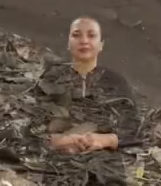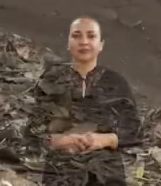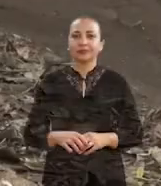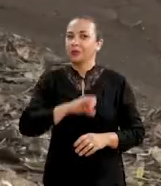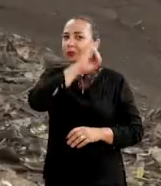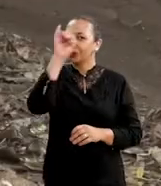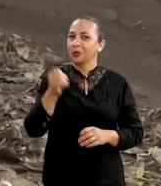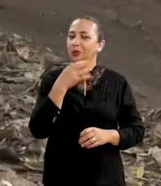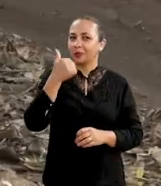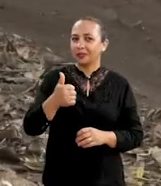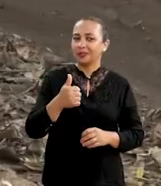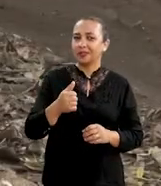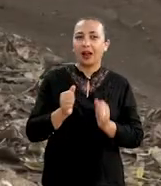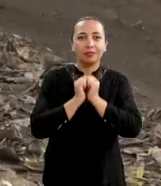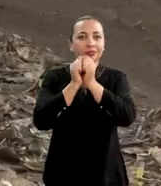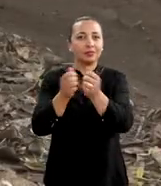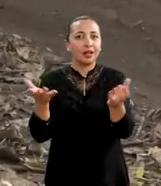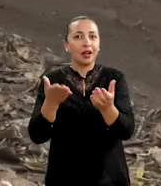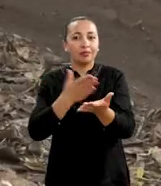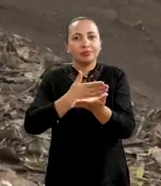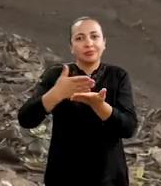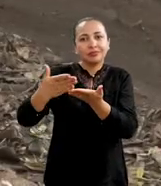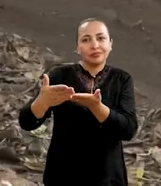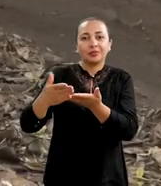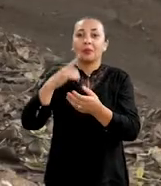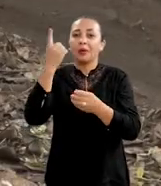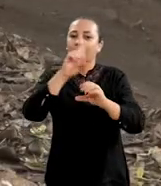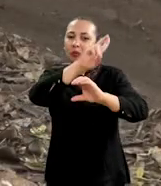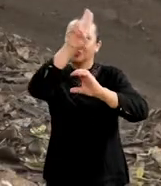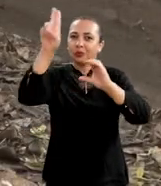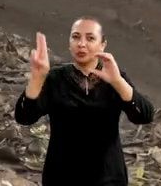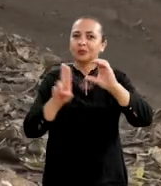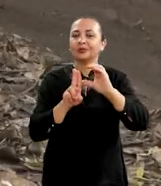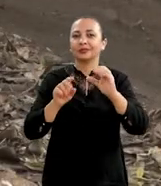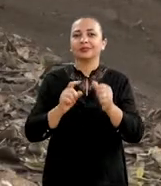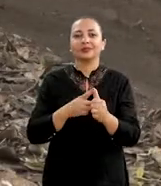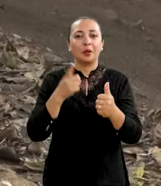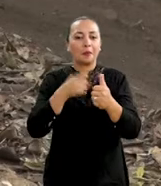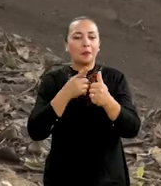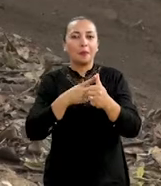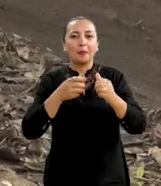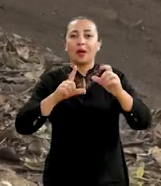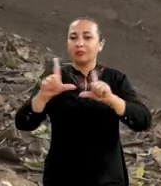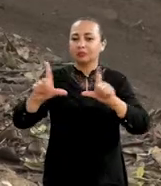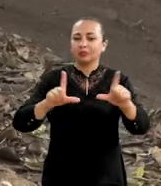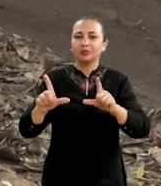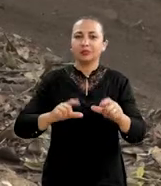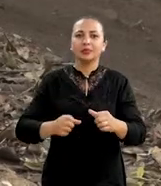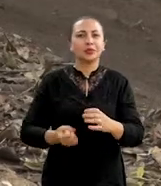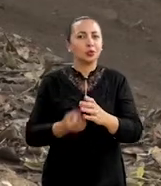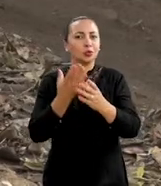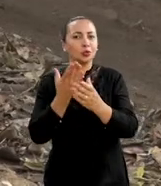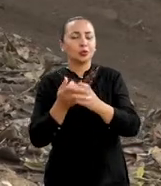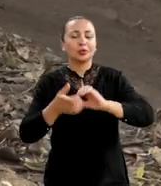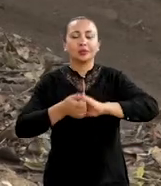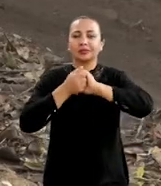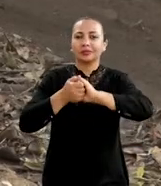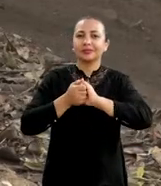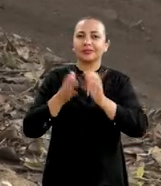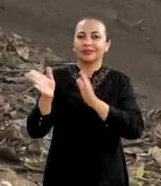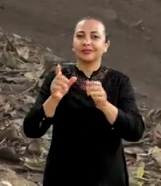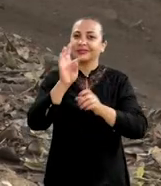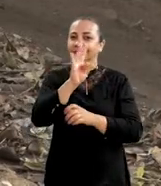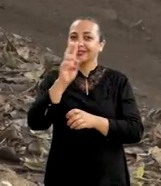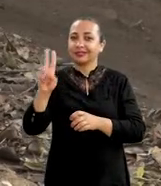Olá, tudo bem? Acompanhe a partir de agora mais um Univerciência, o primeiro programa que é fruto da parceria entre